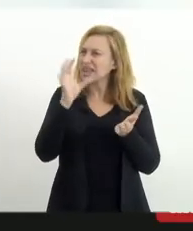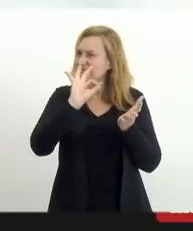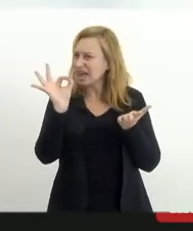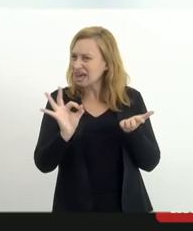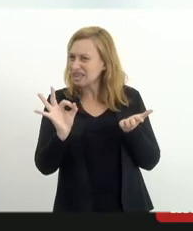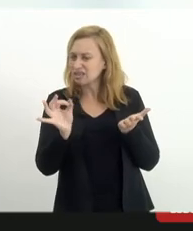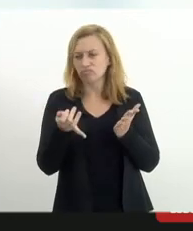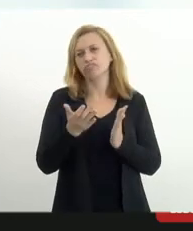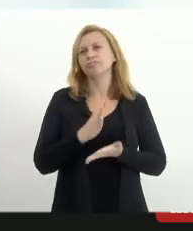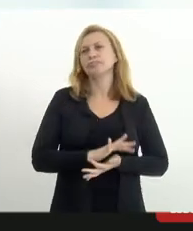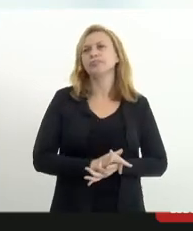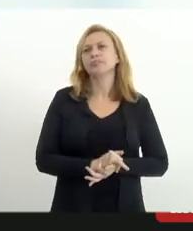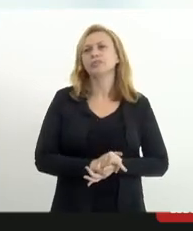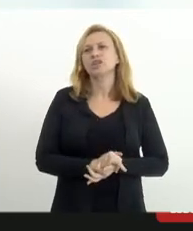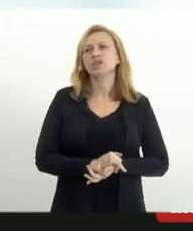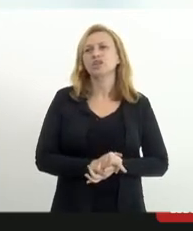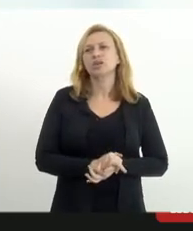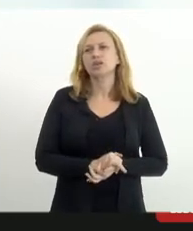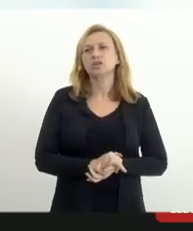agenda,